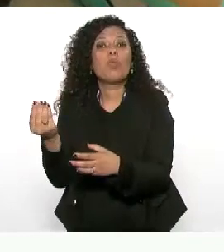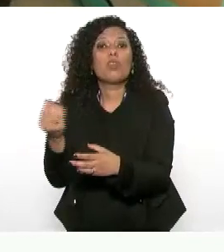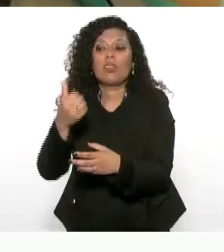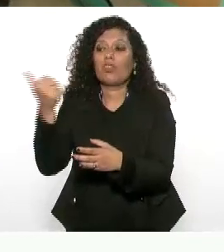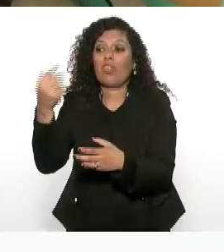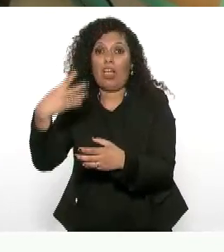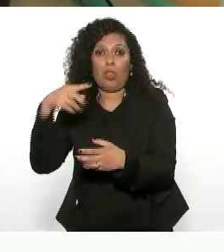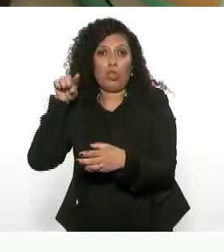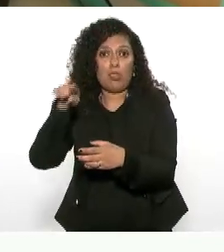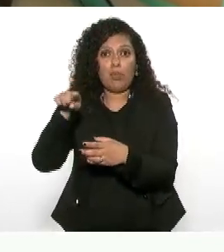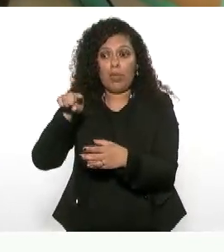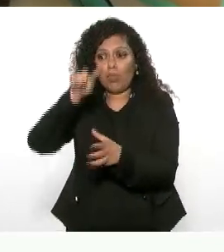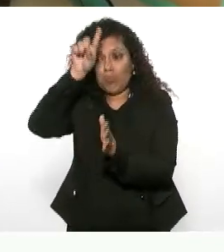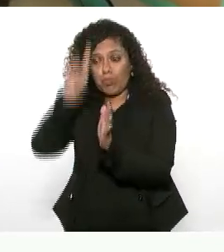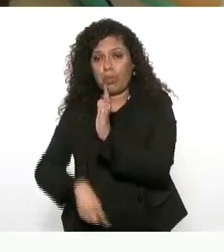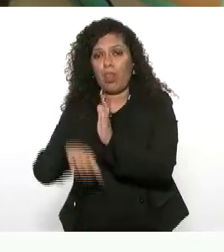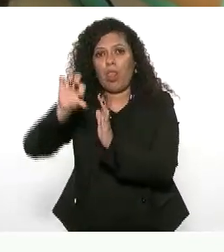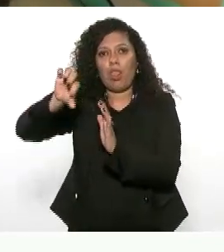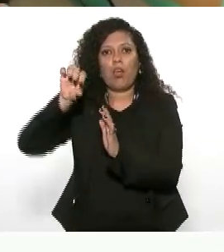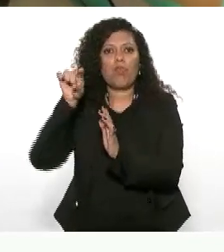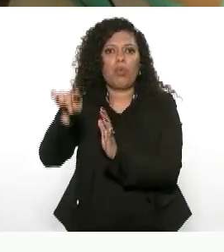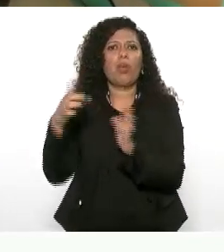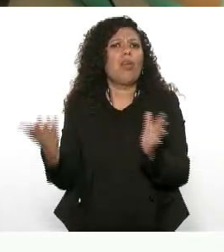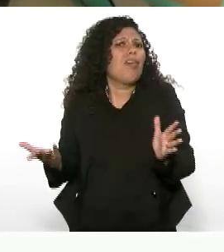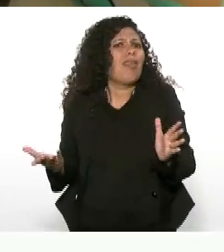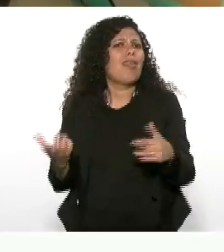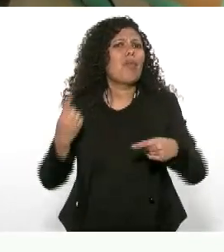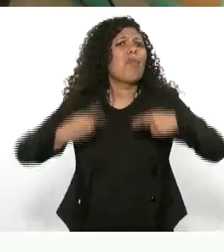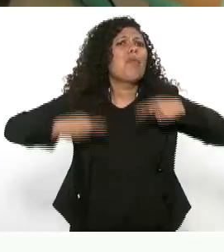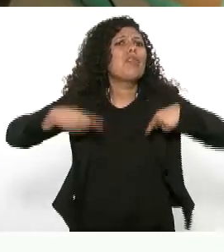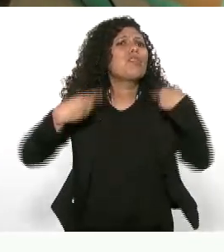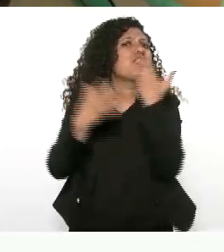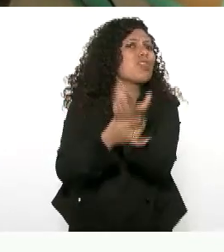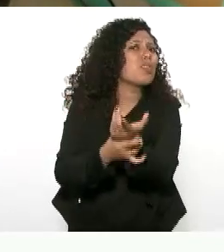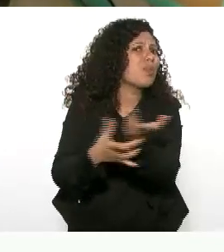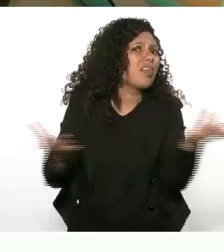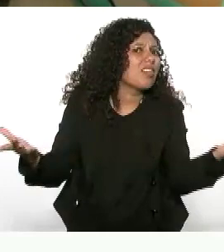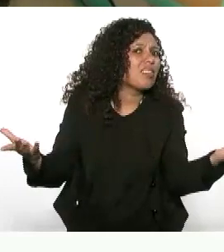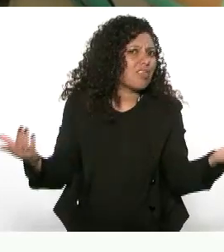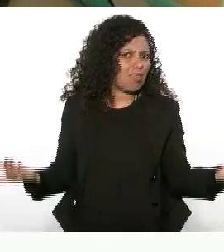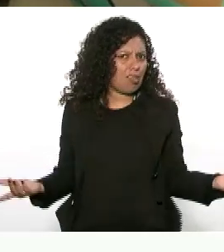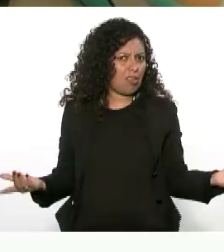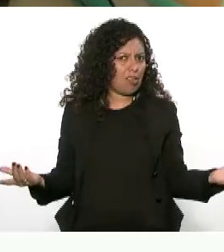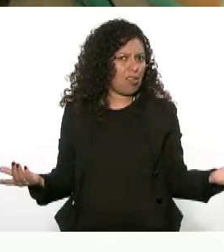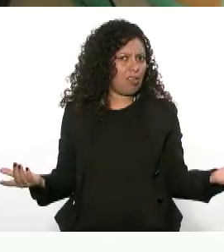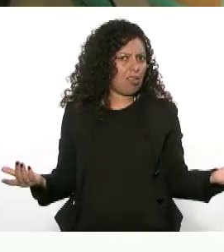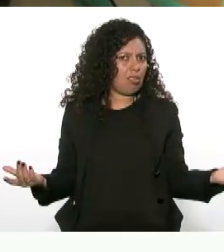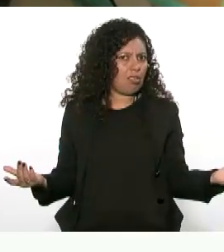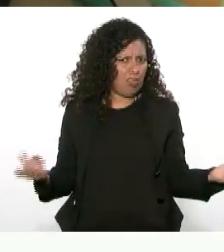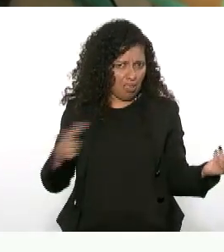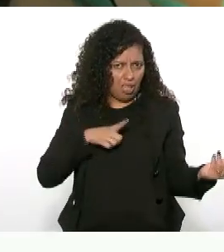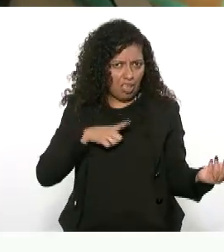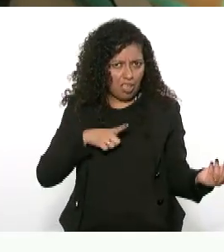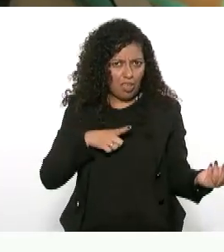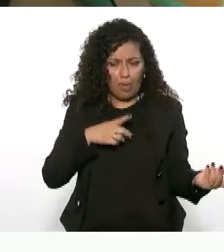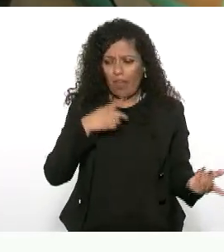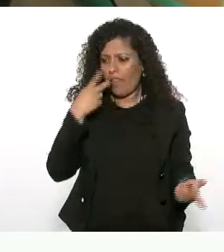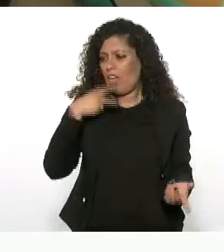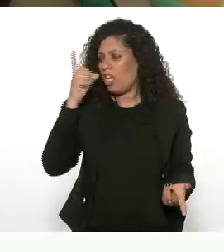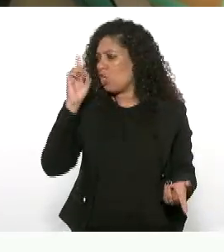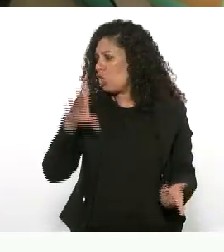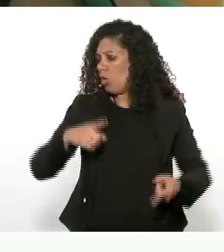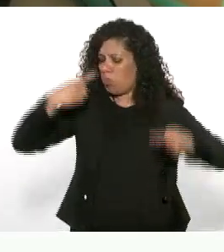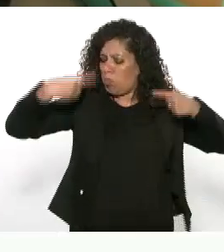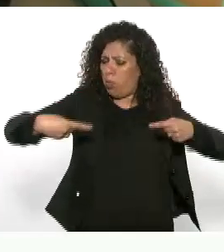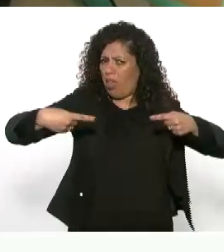14 para 9 mil. Então, que política de segurança nós queremos que só foca no confronto? Será que isso está dando certo? Só